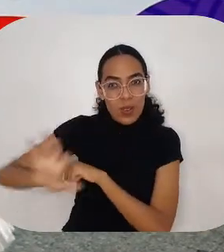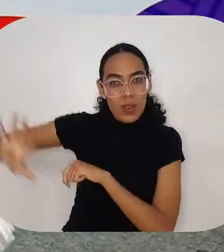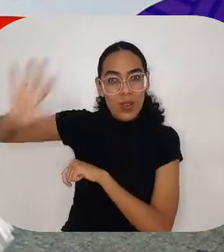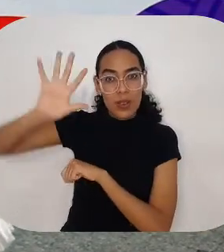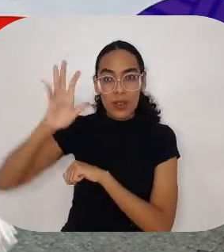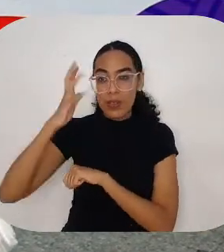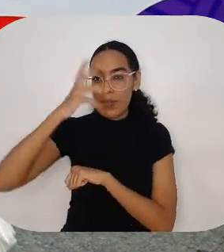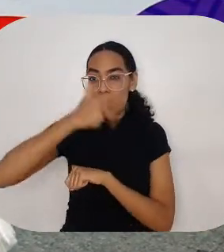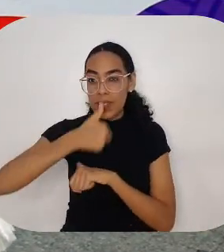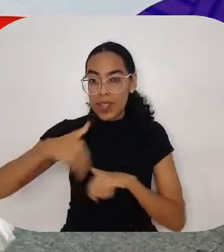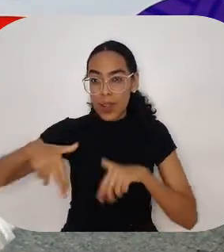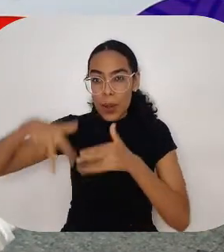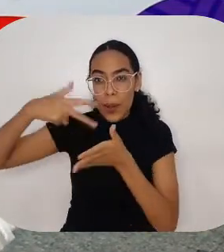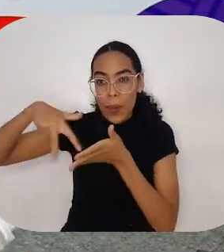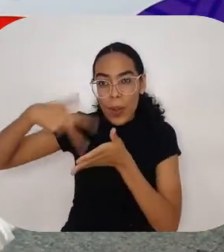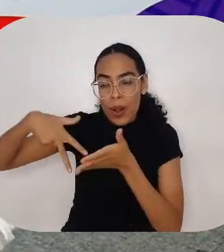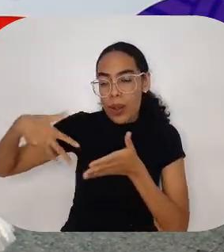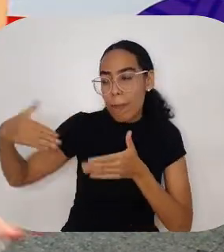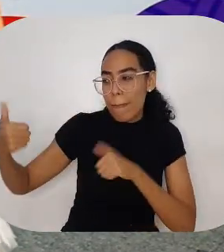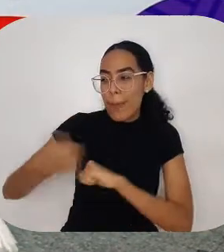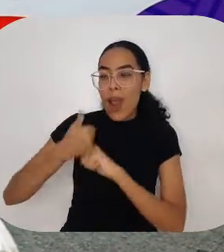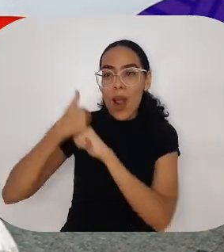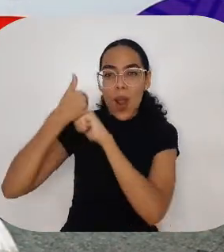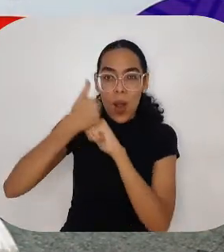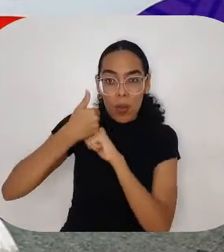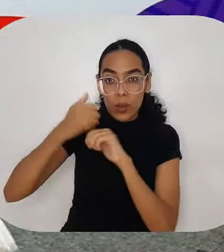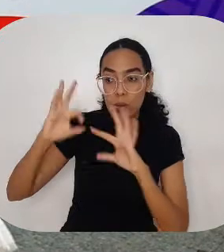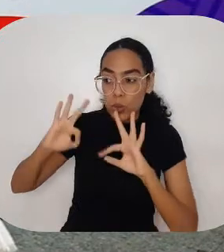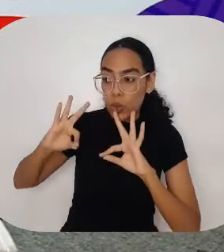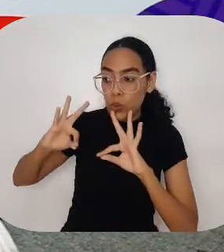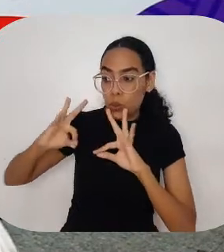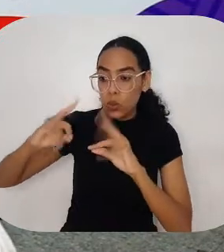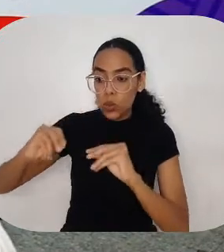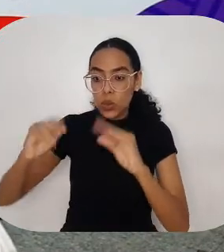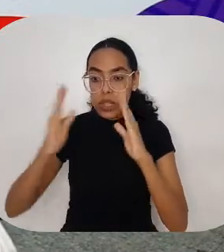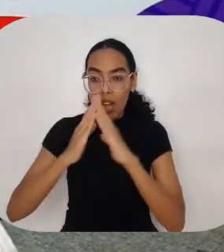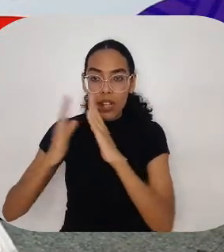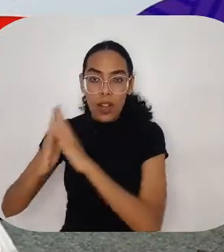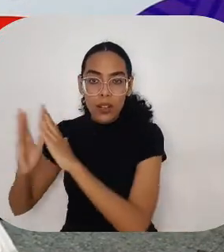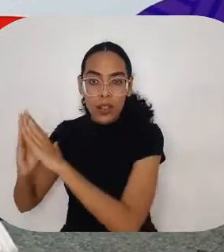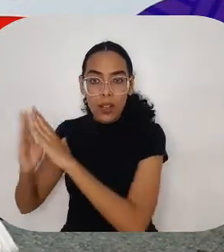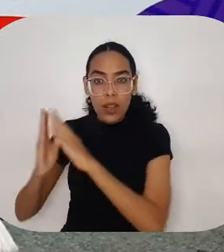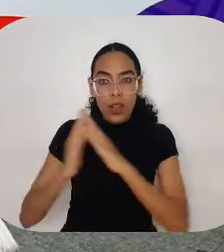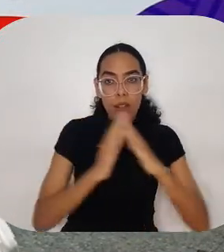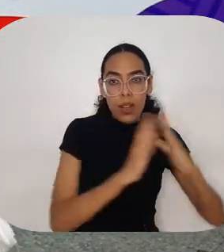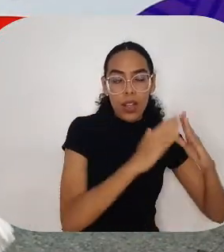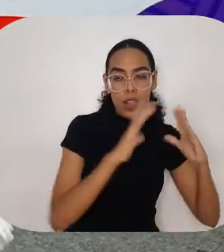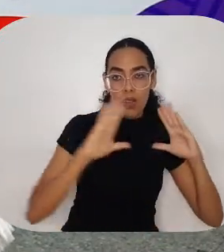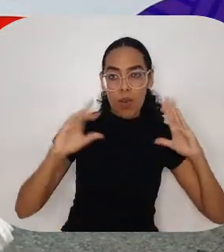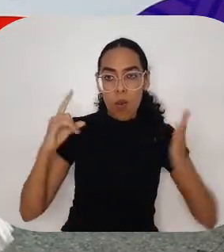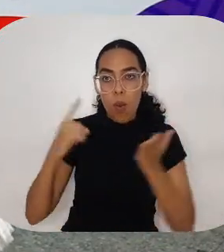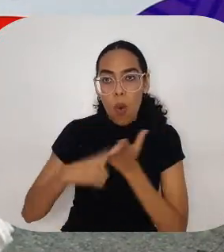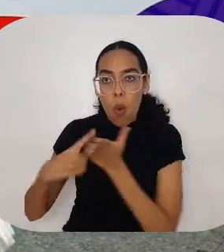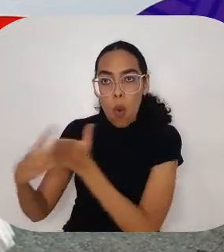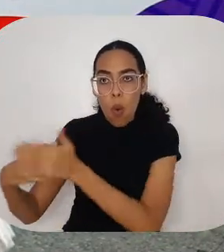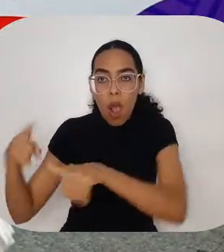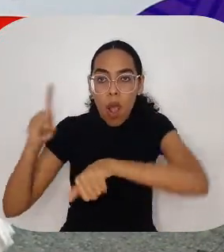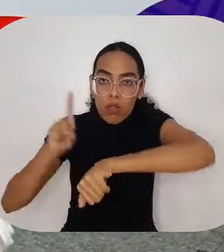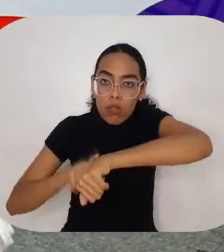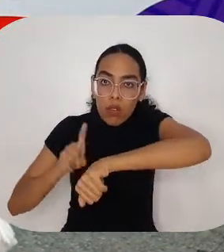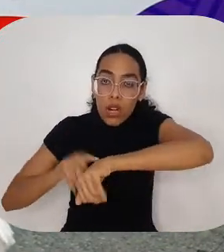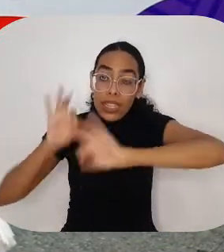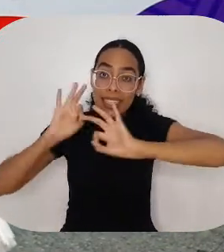quadrilha arretada. Pensa no São João maravilhoso. Todos os moradores ficam assim, ó, contando as horas no relógio